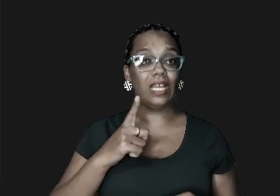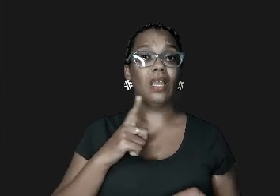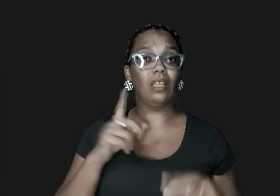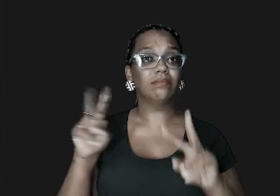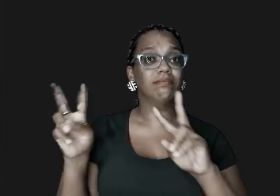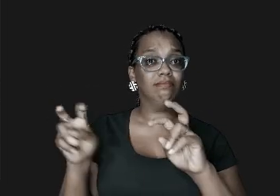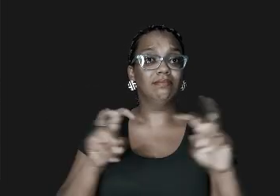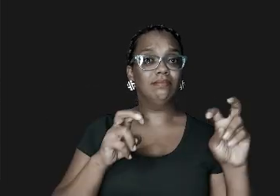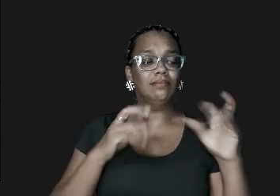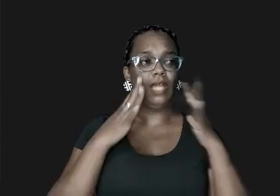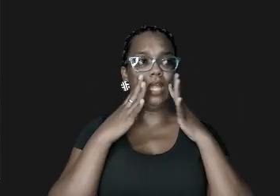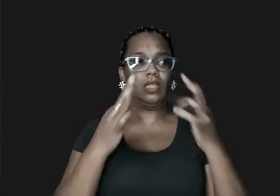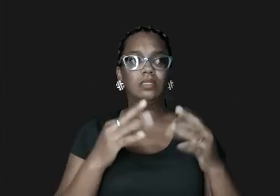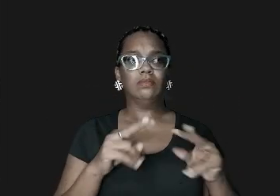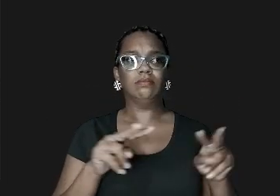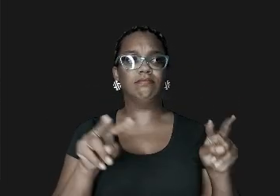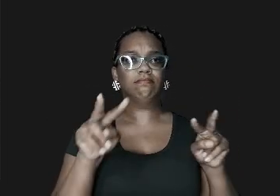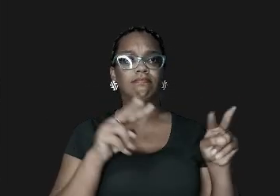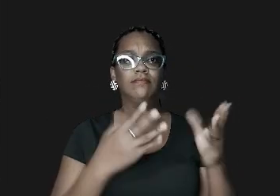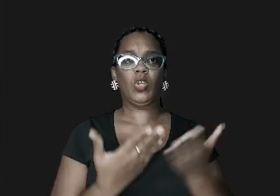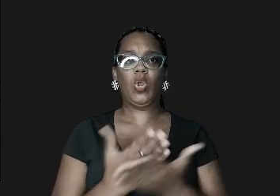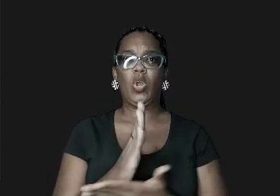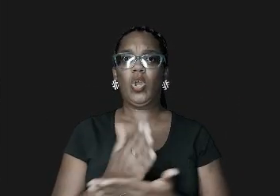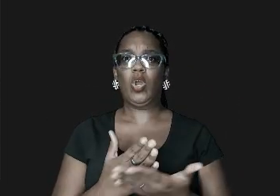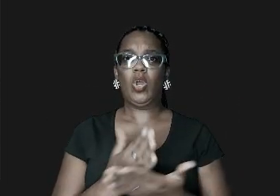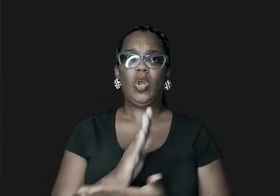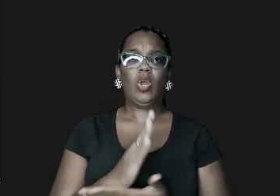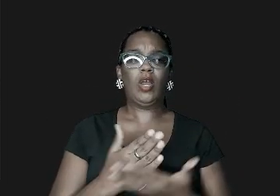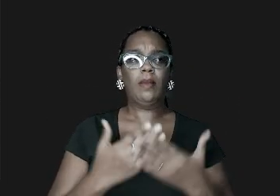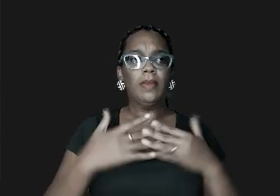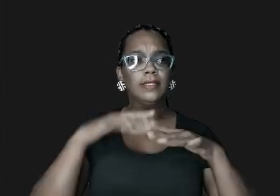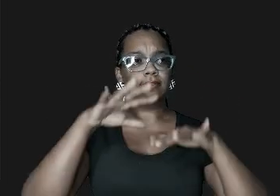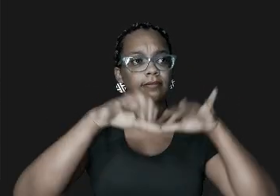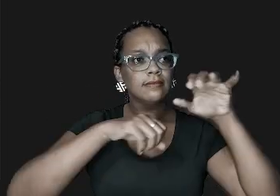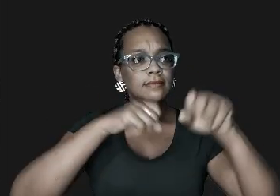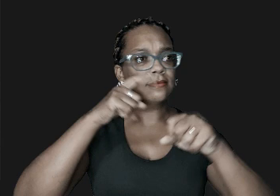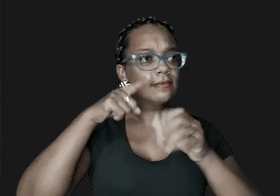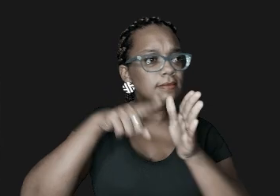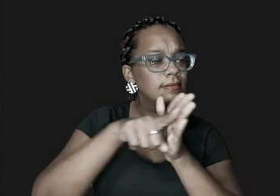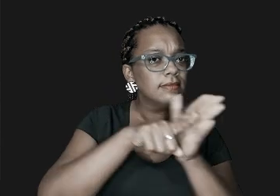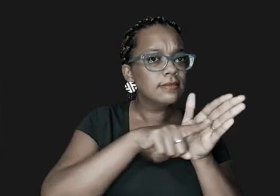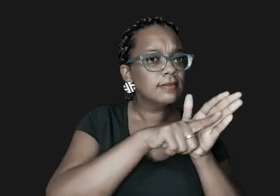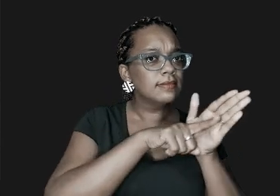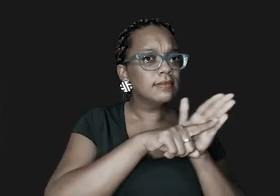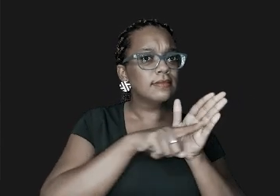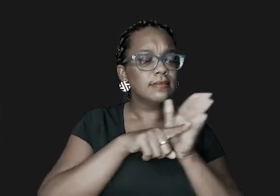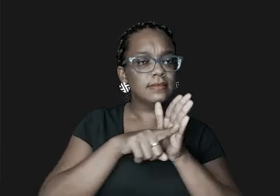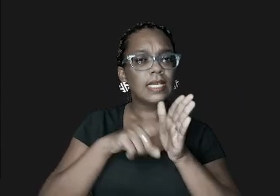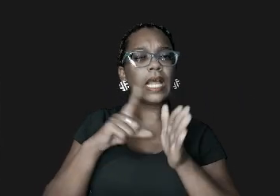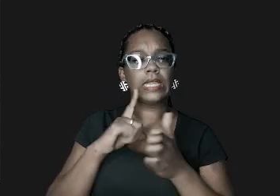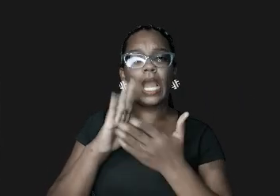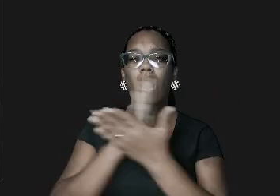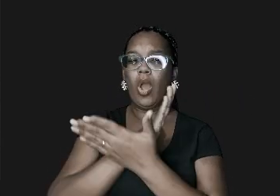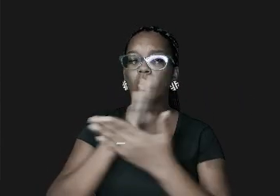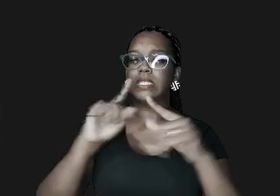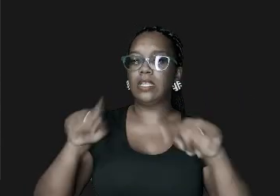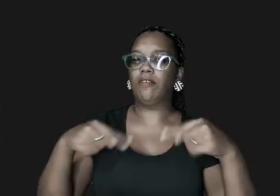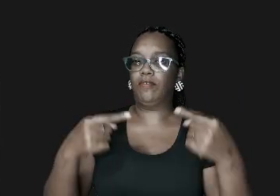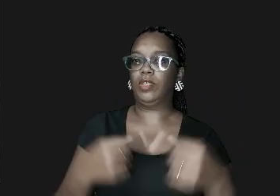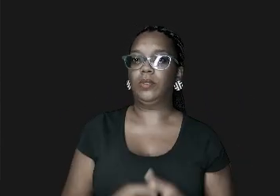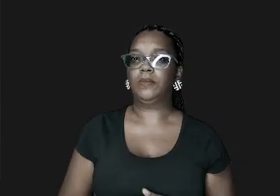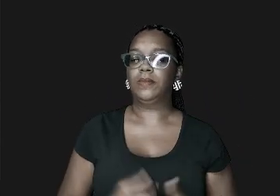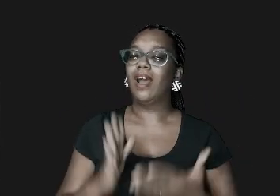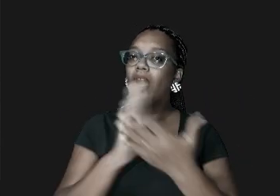frente mas a gente tem casos que chama atenção que incomoda a gente está debruçado sobre eles e